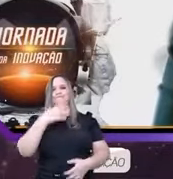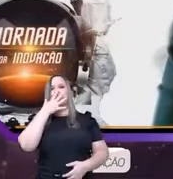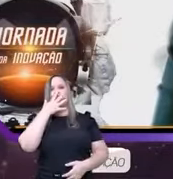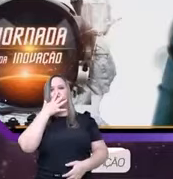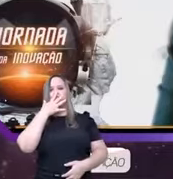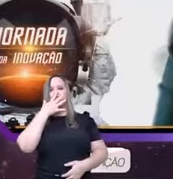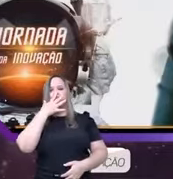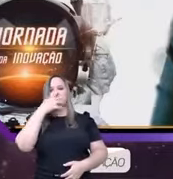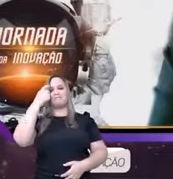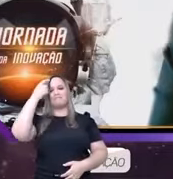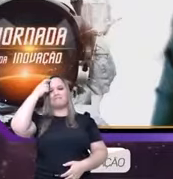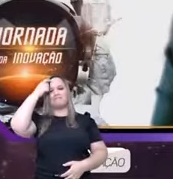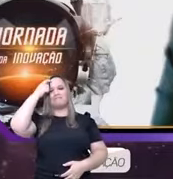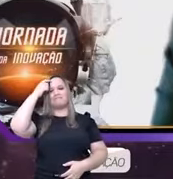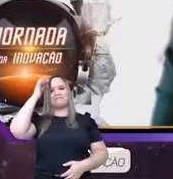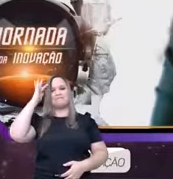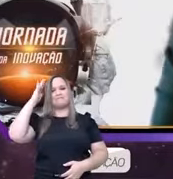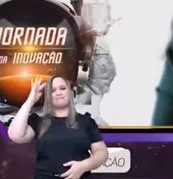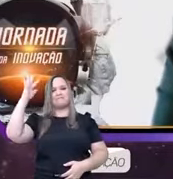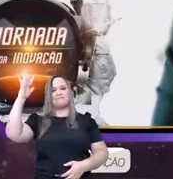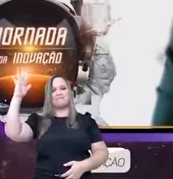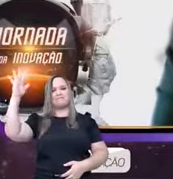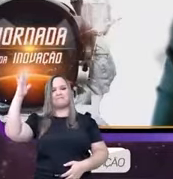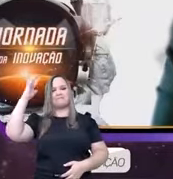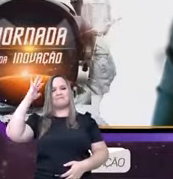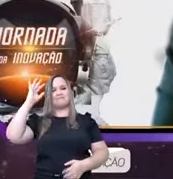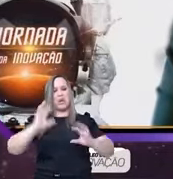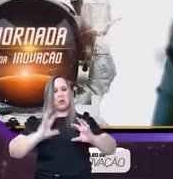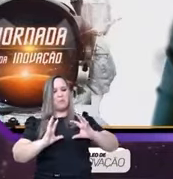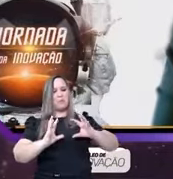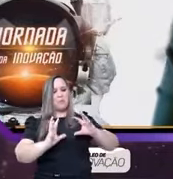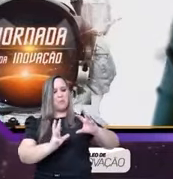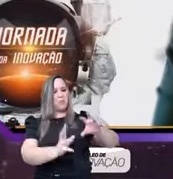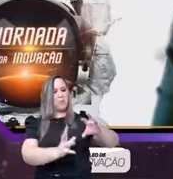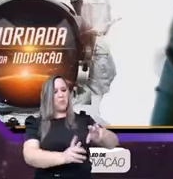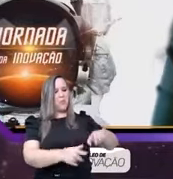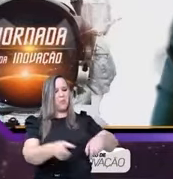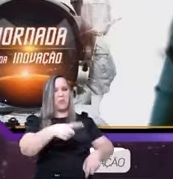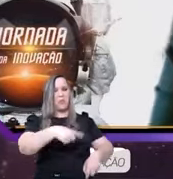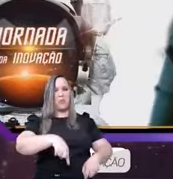pensar. Né? Que mundo é esse que nós vivemos, né?